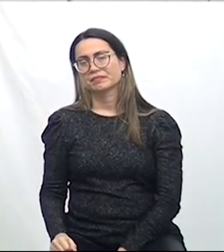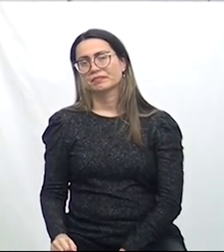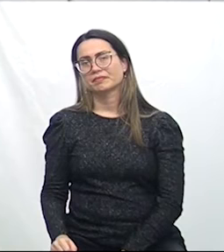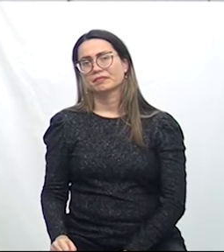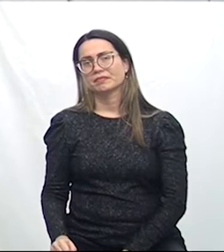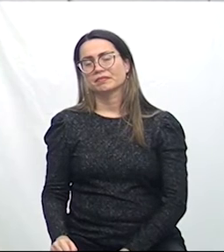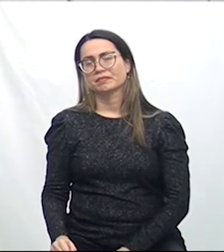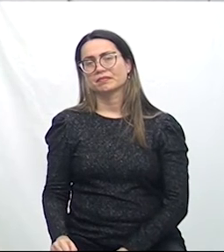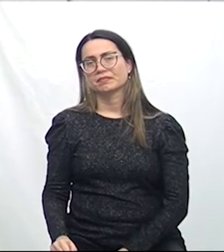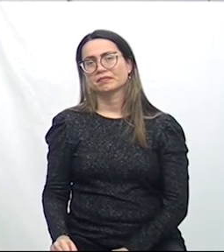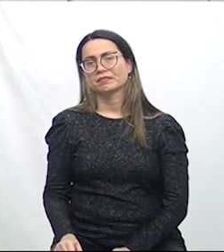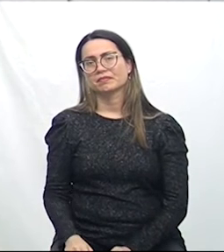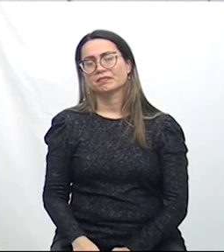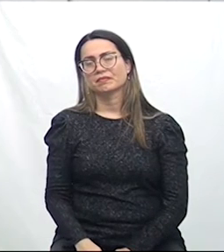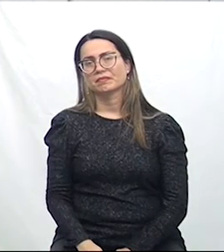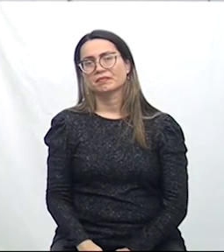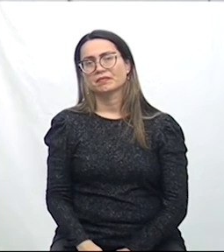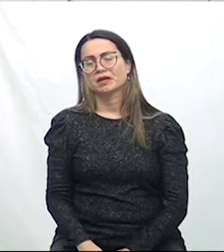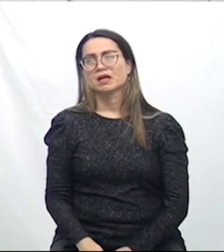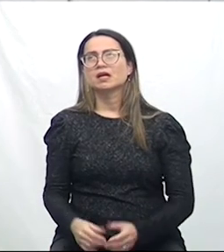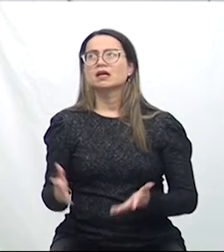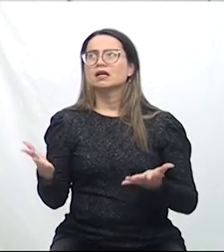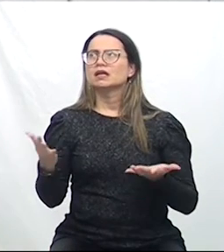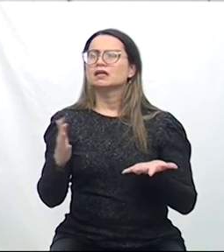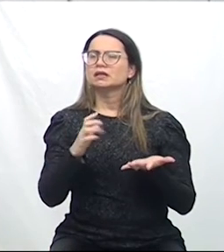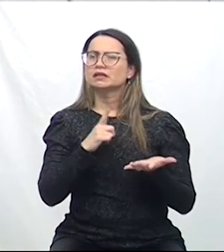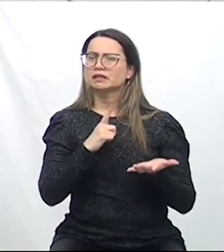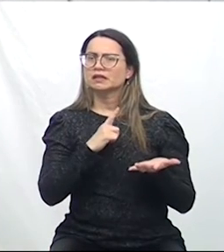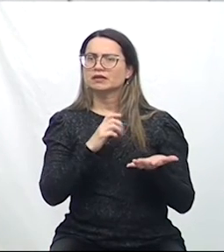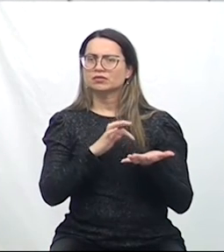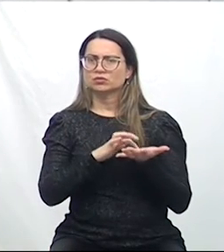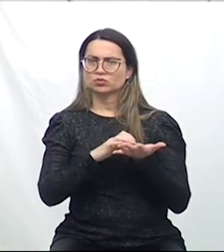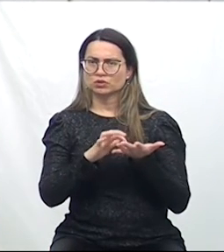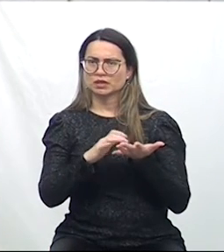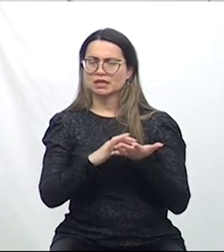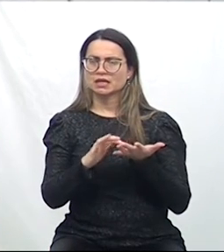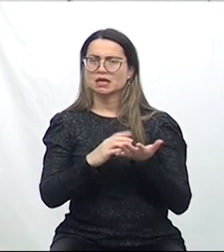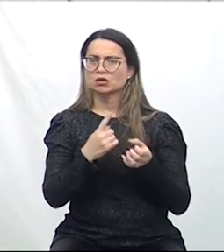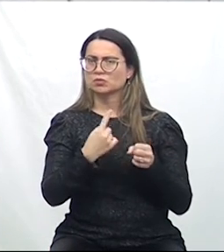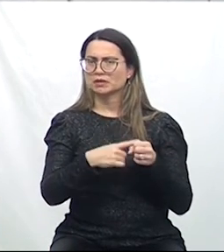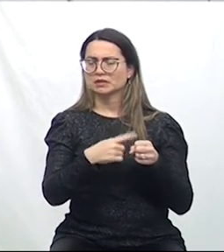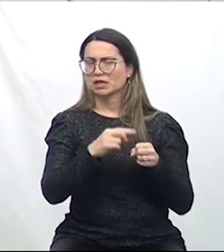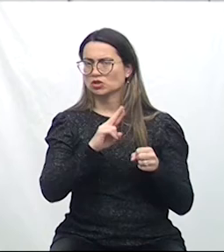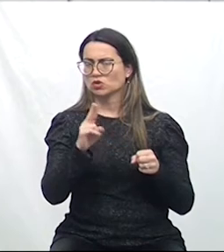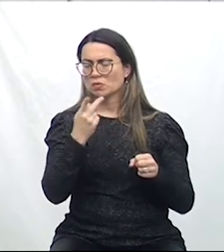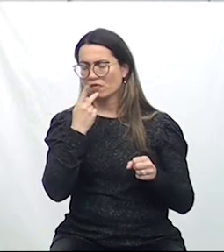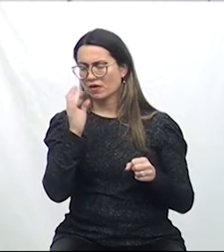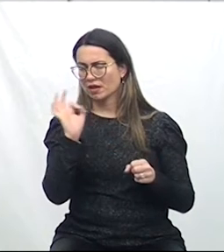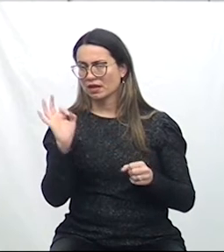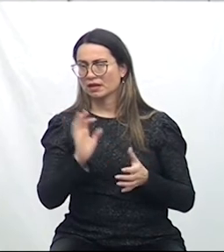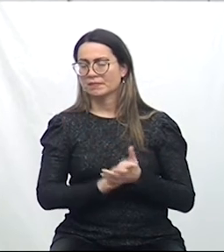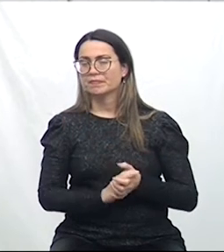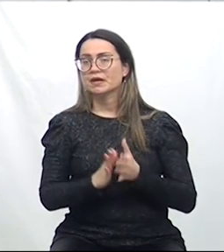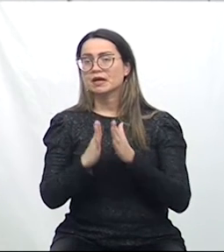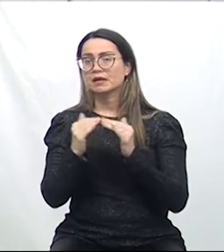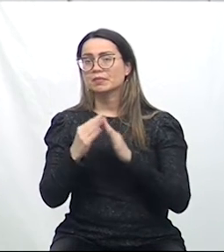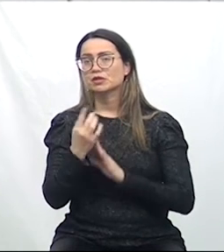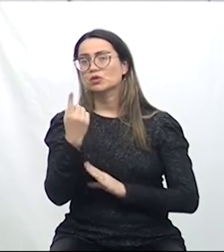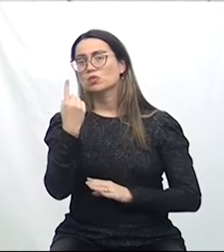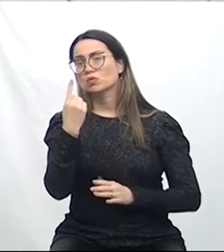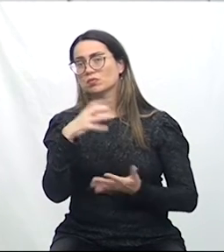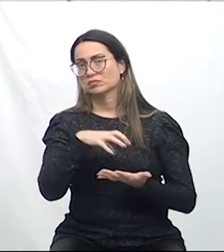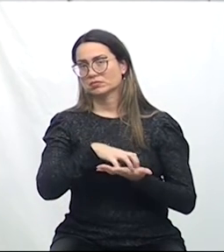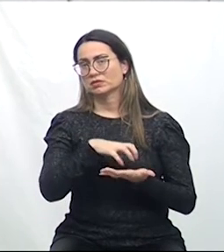nome, pediu uma vaga, né, em uma das clínicas que nós temos aqui no município, na recuperação